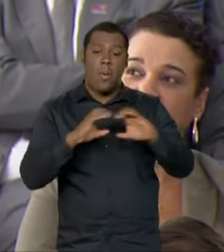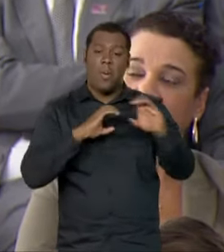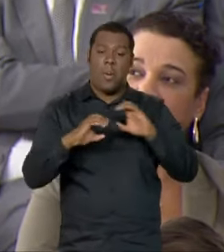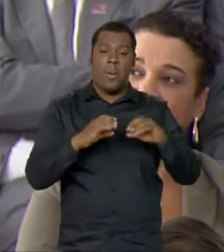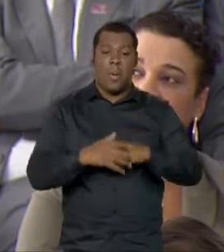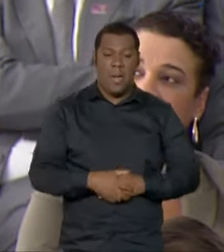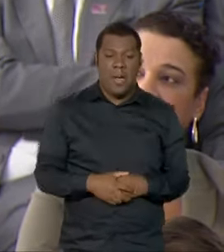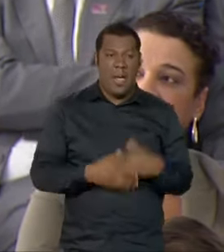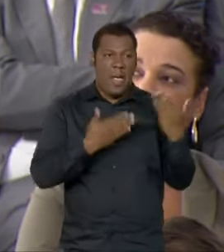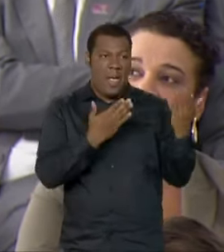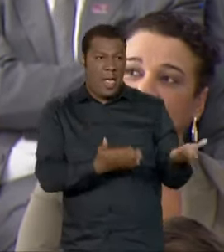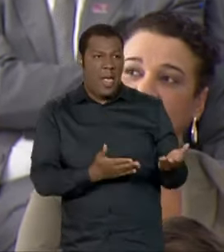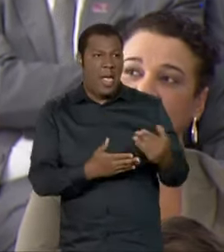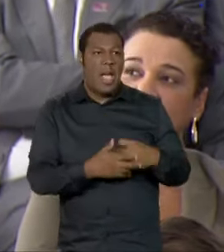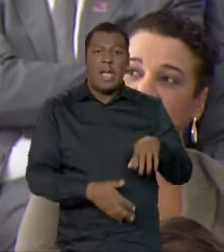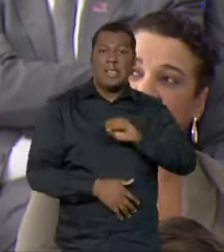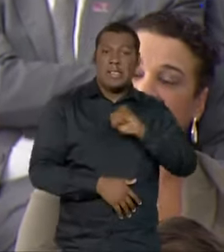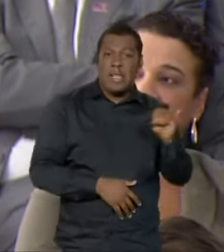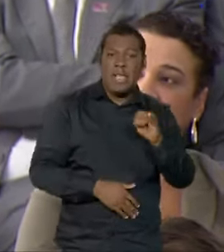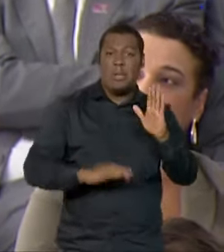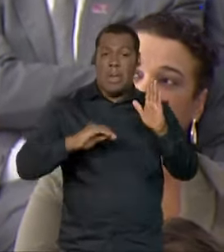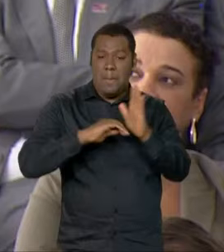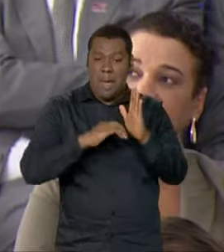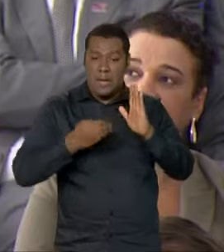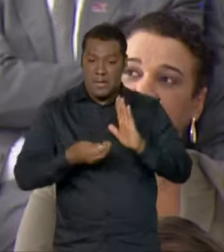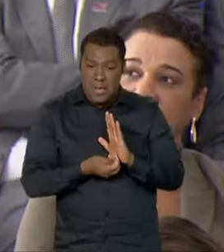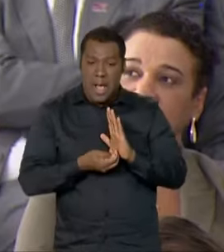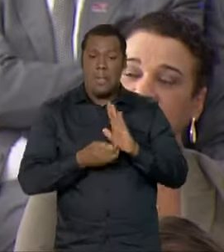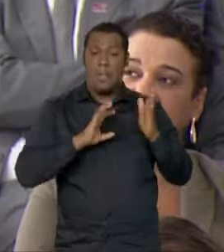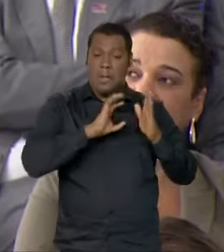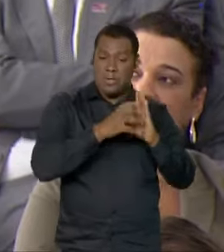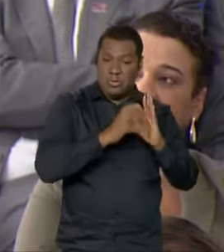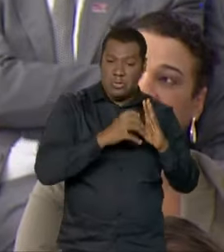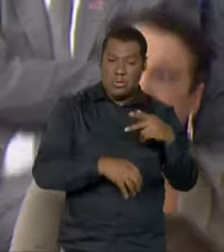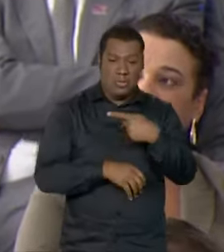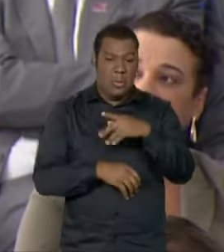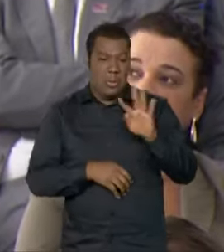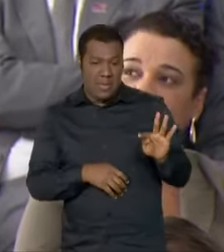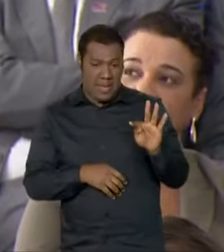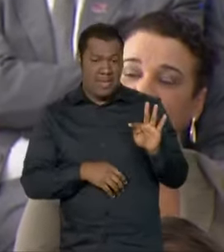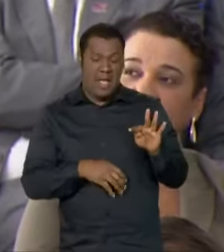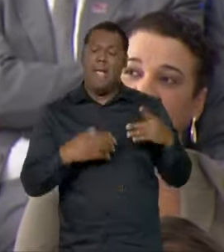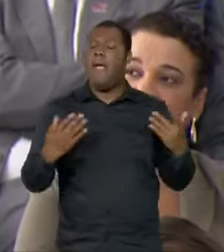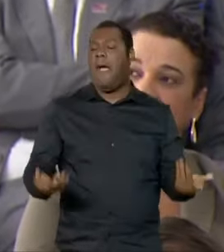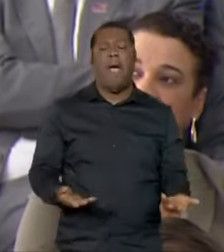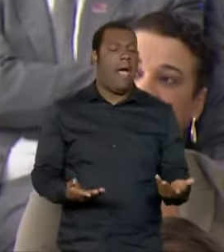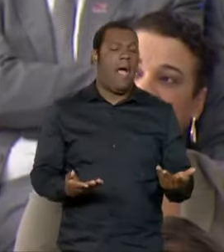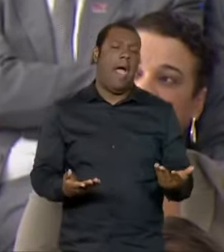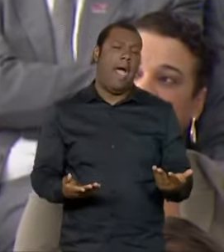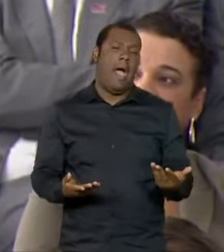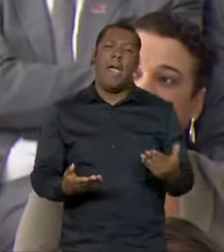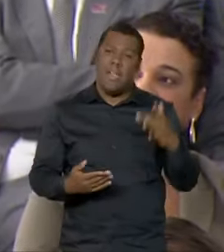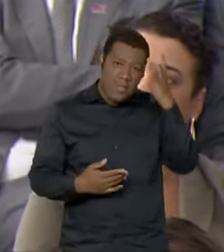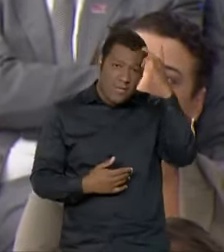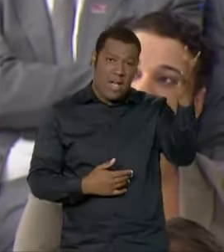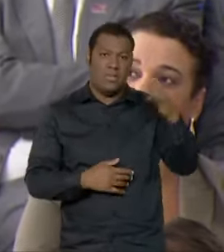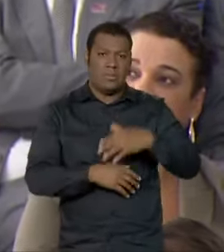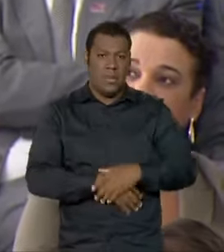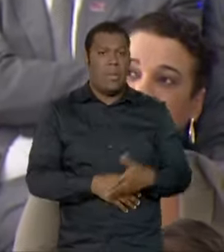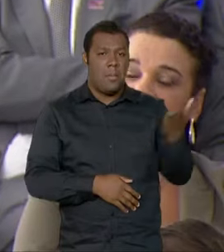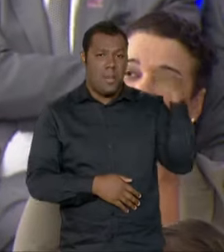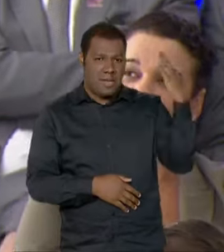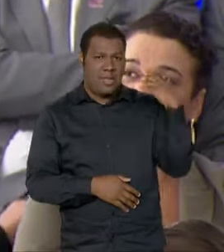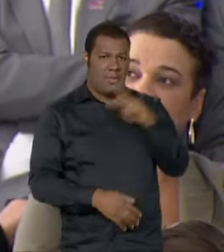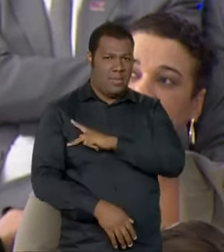se o partido tivesse a maioria, seria tudo mais fácil. Engano. O Sarney foi presidente desse país no momento em que